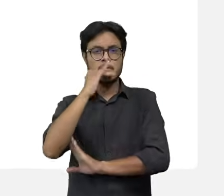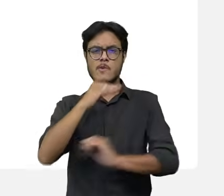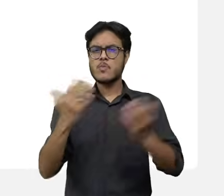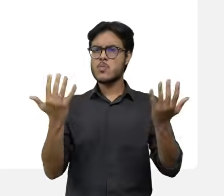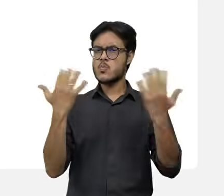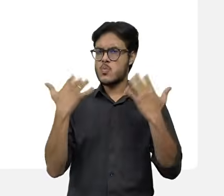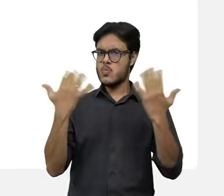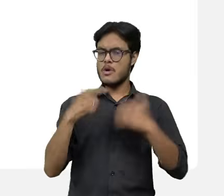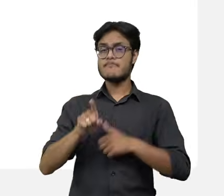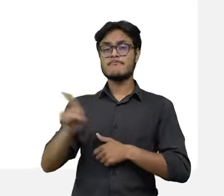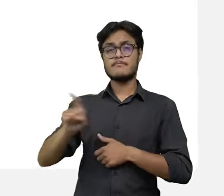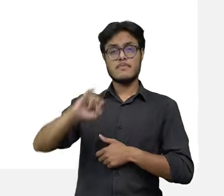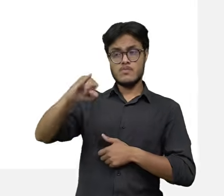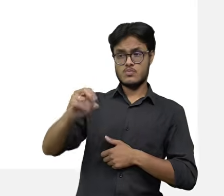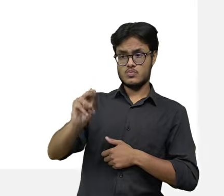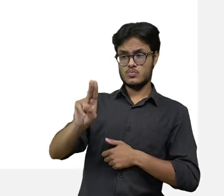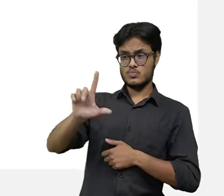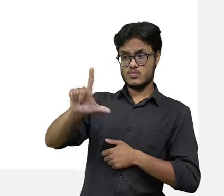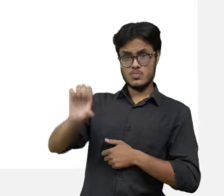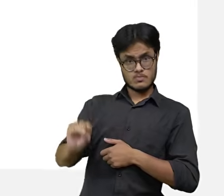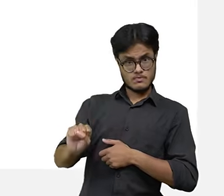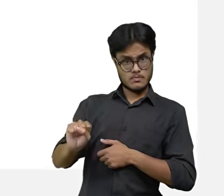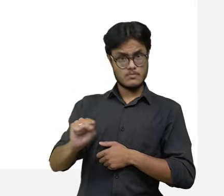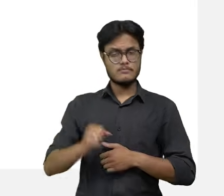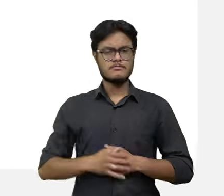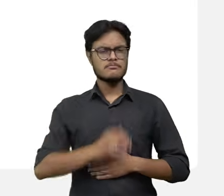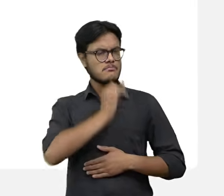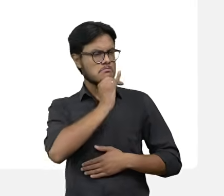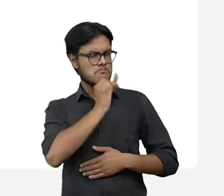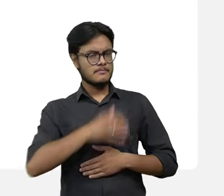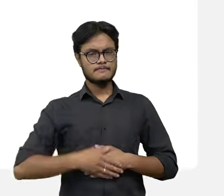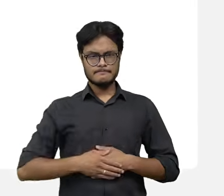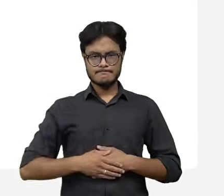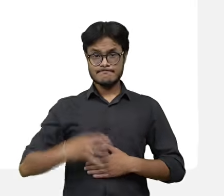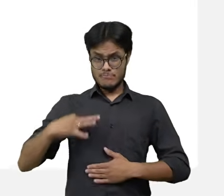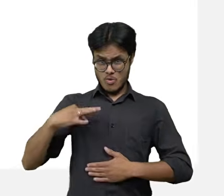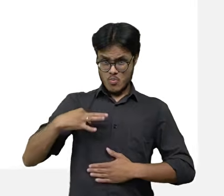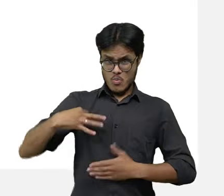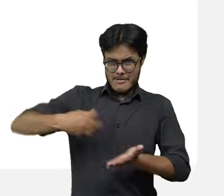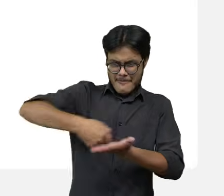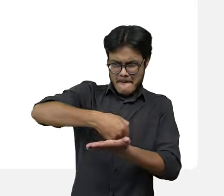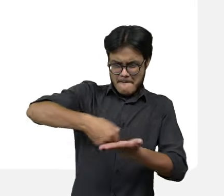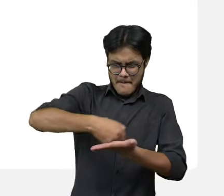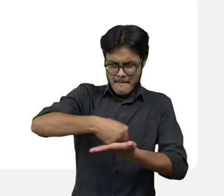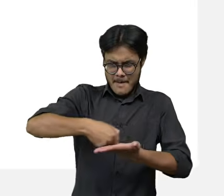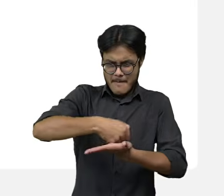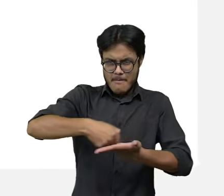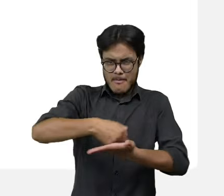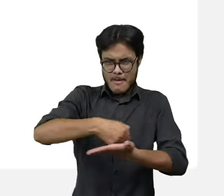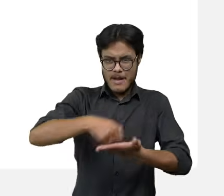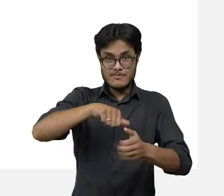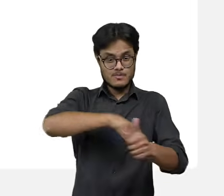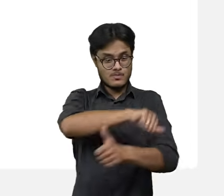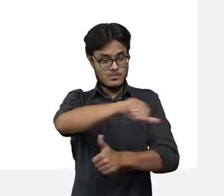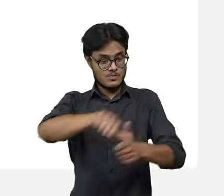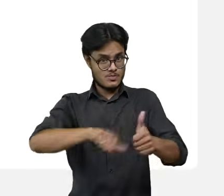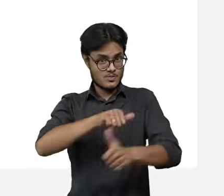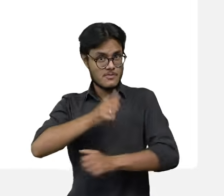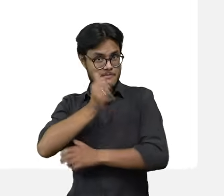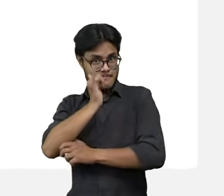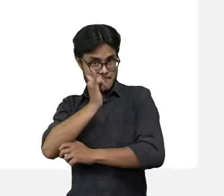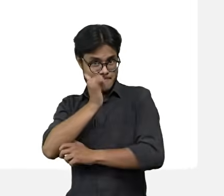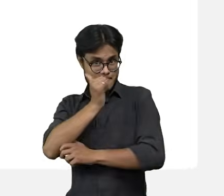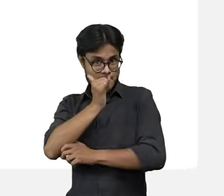O nome desse fenômeno é efeito Joule. Exemplo, ferro de passar roupa. Transformar energia elétrica em